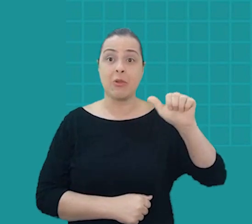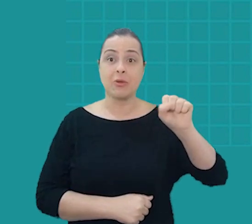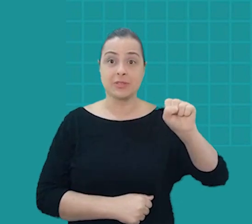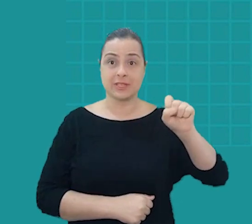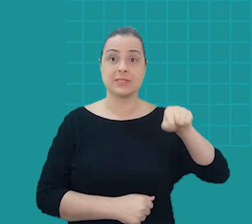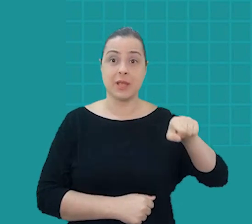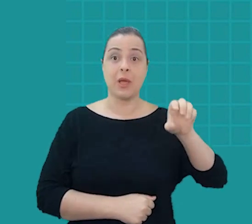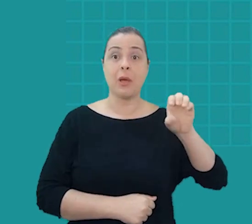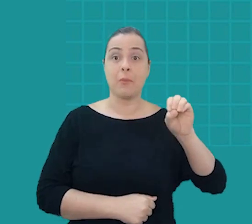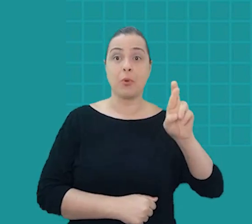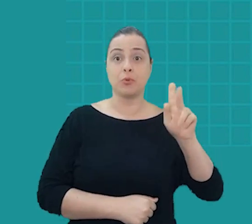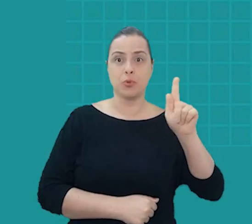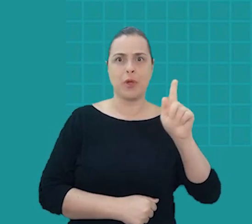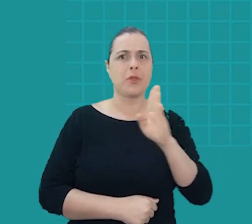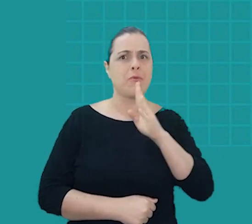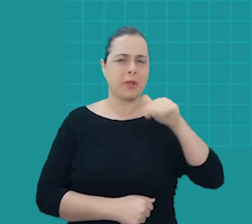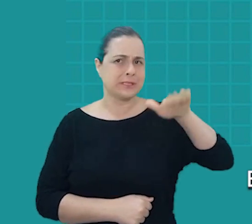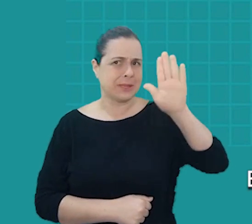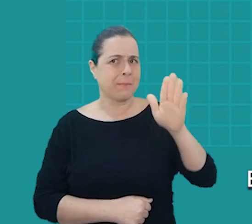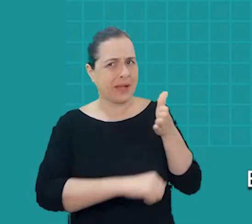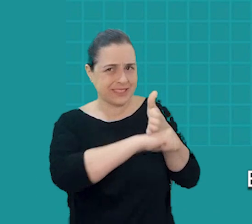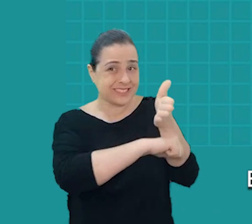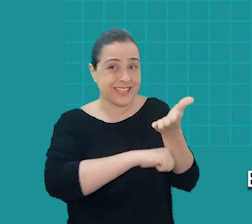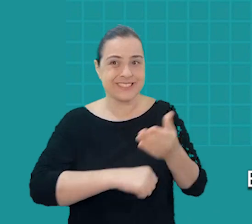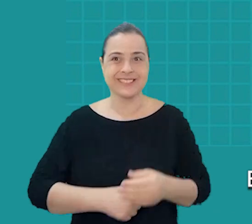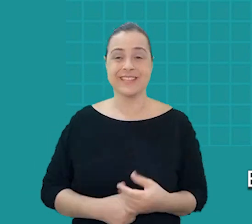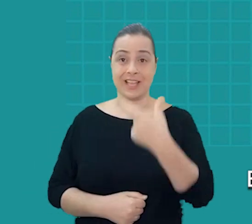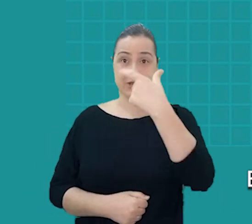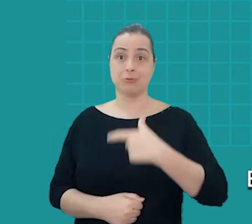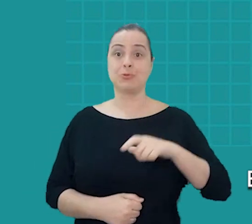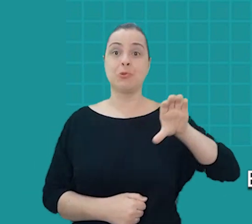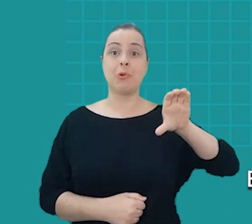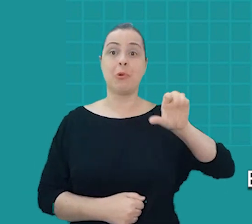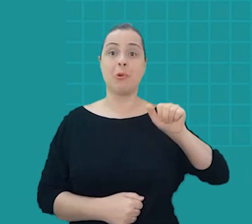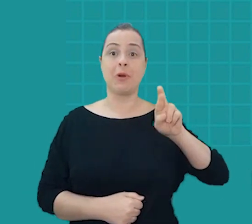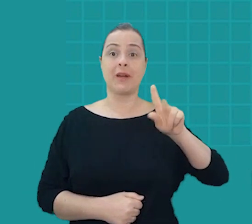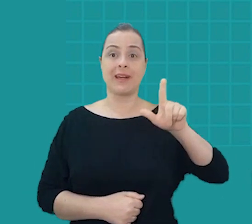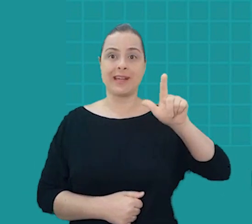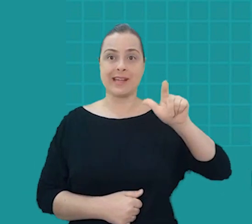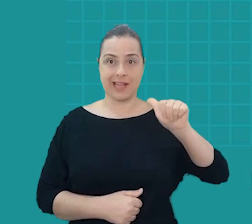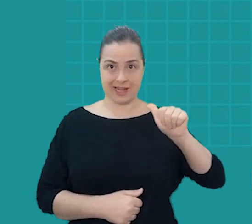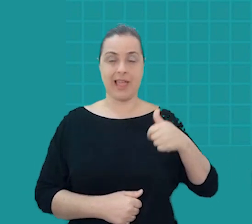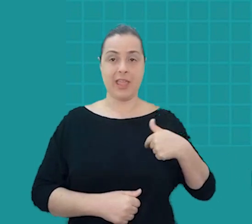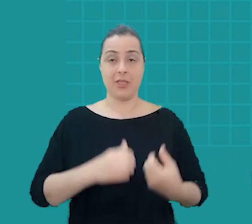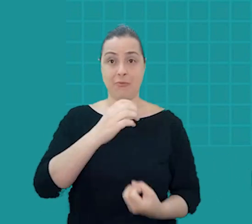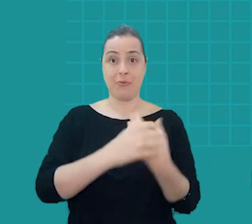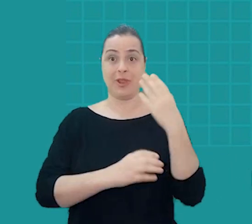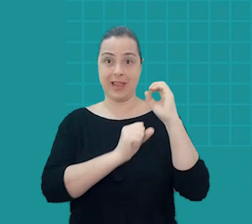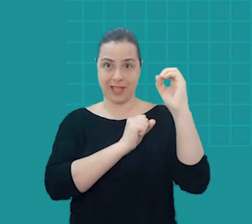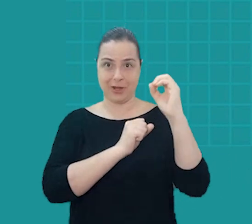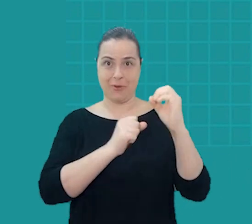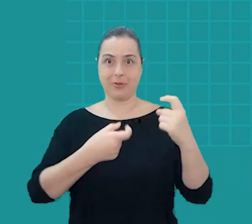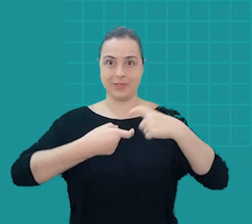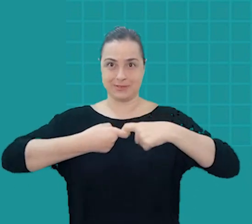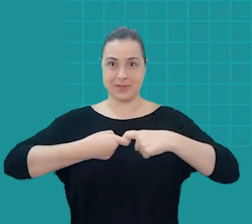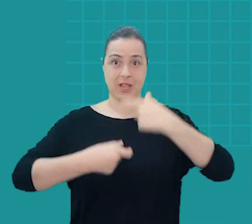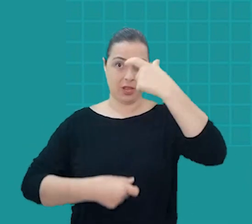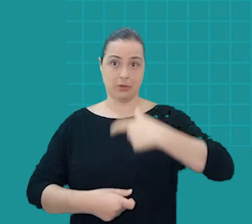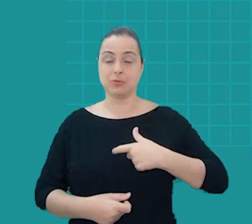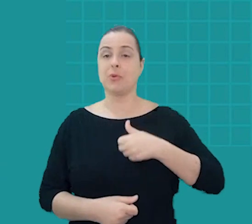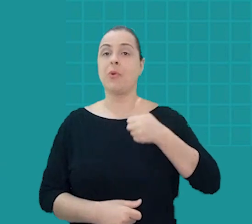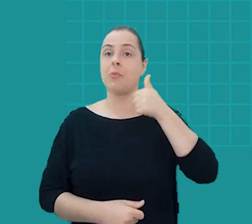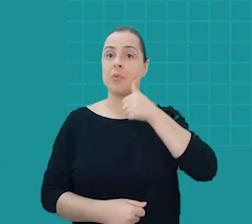faz, conhecer a gente melhor. Eu sou a Carla, uma das cofundadoras. Deixa eu me autodescrever rapidinho. Eu sou uma mulher